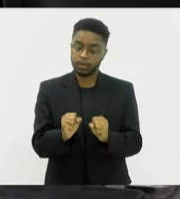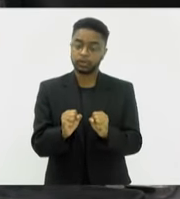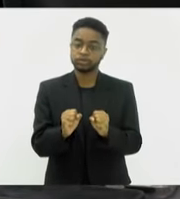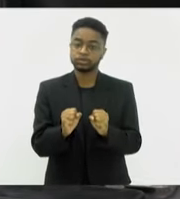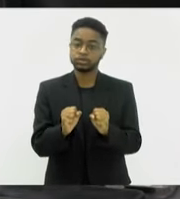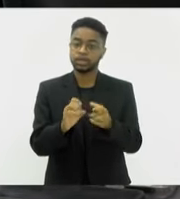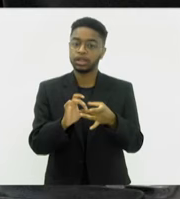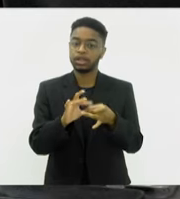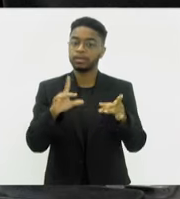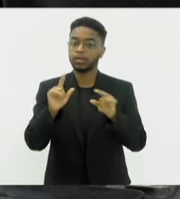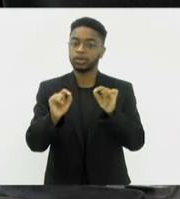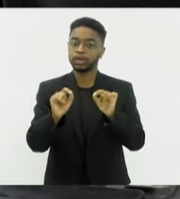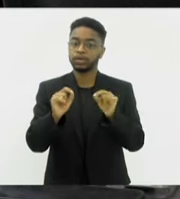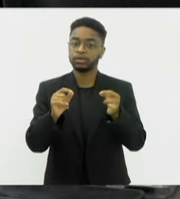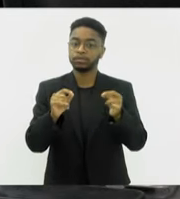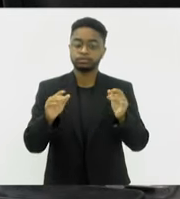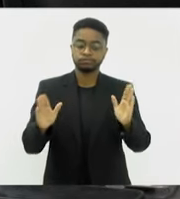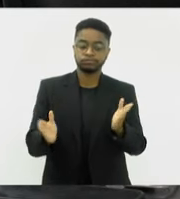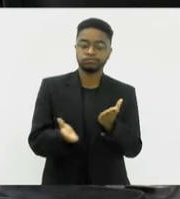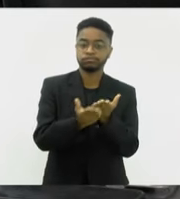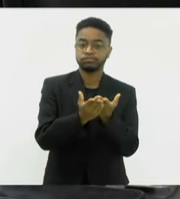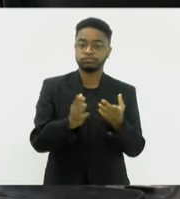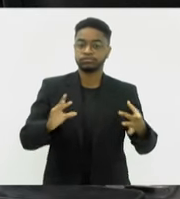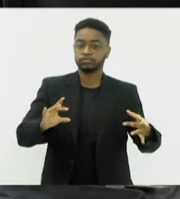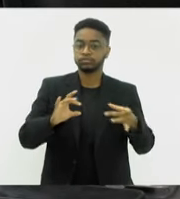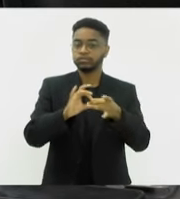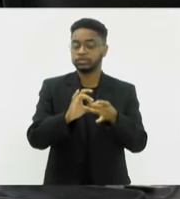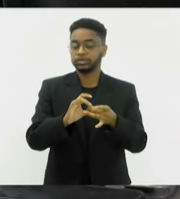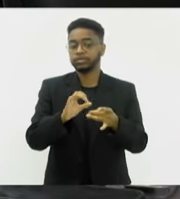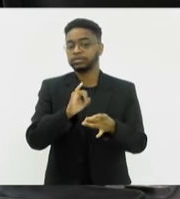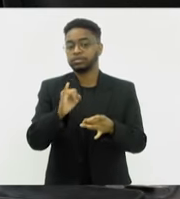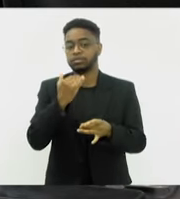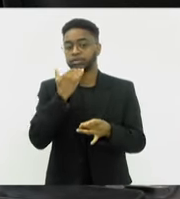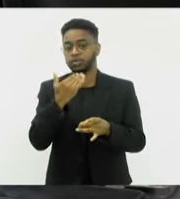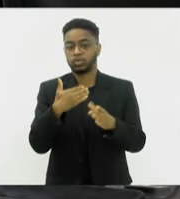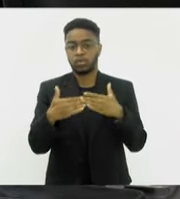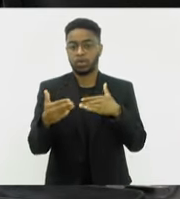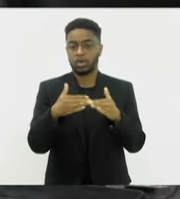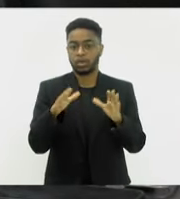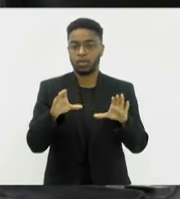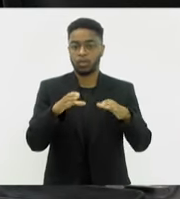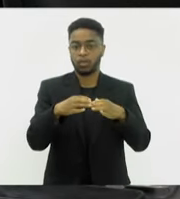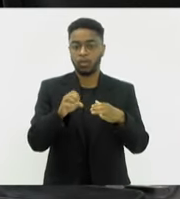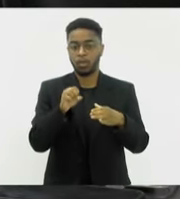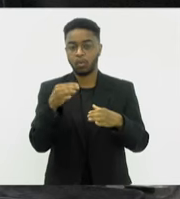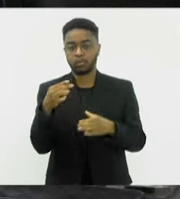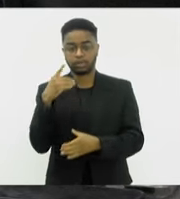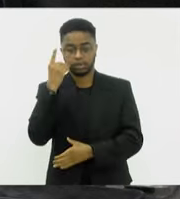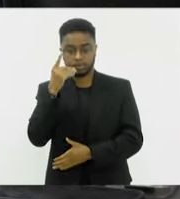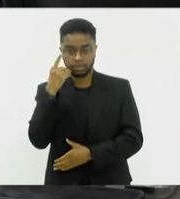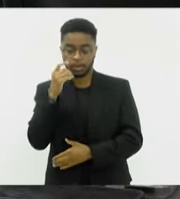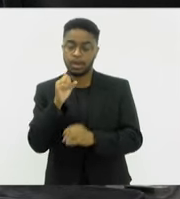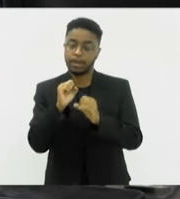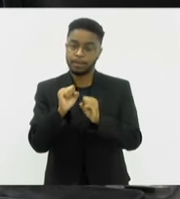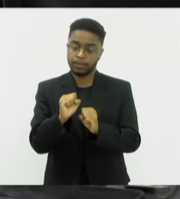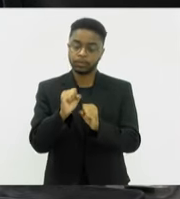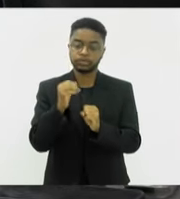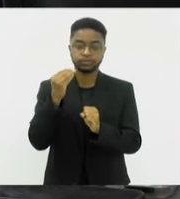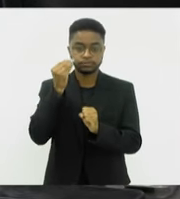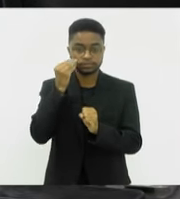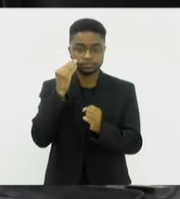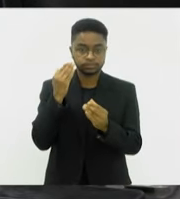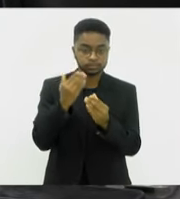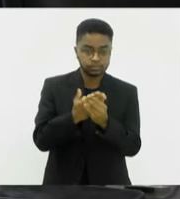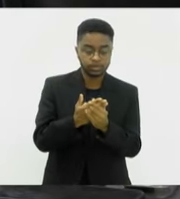tramitação conjunta mediante requerimento de qualquer comissão ou deputado, cabendo recurso do despacho ao plenário no prazo